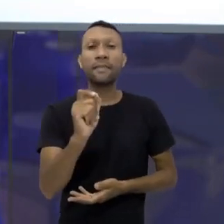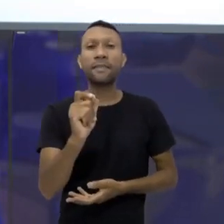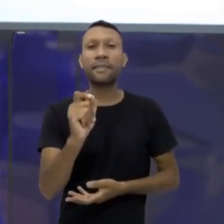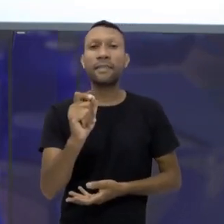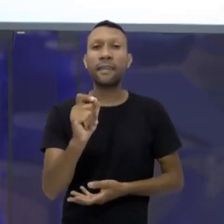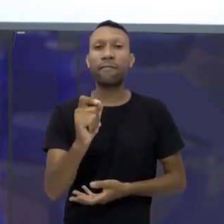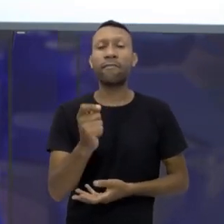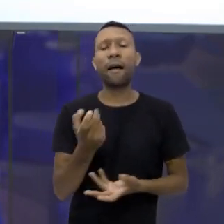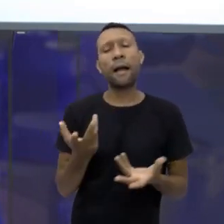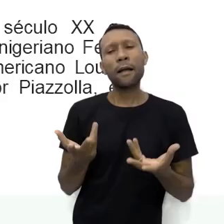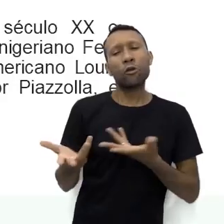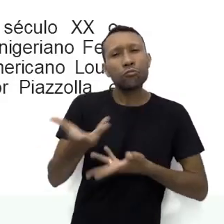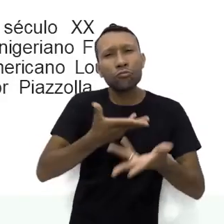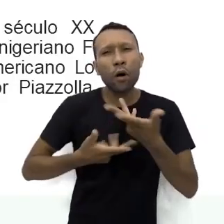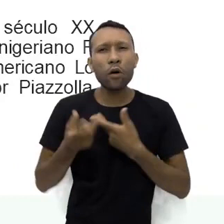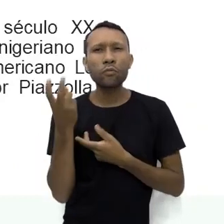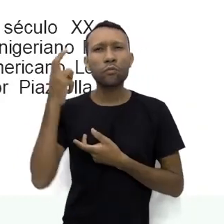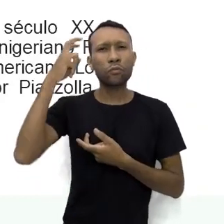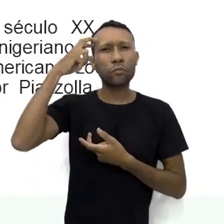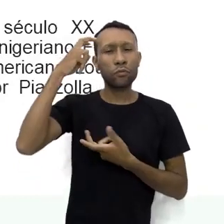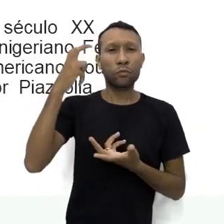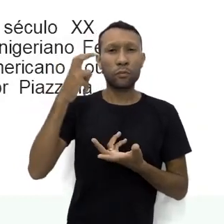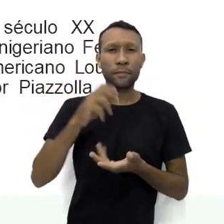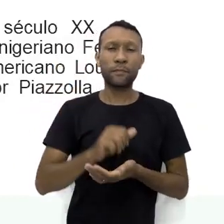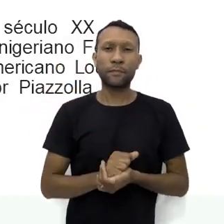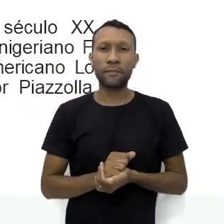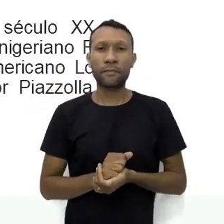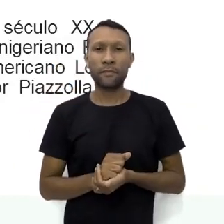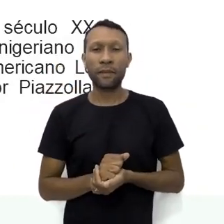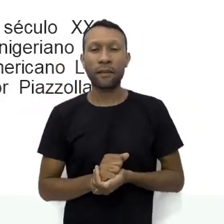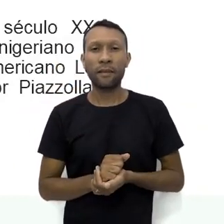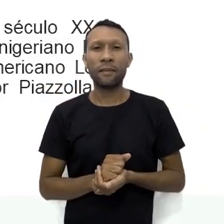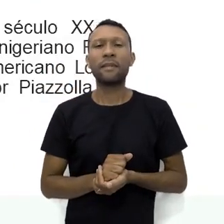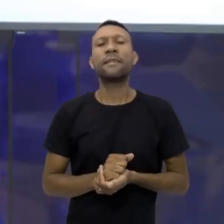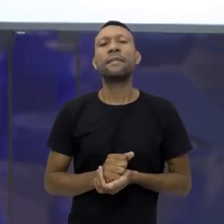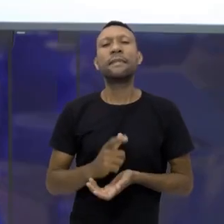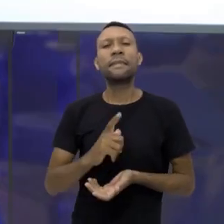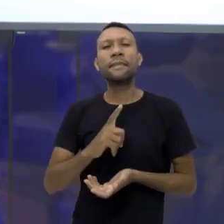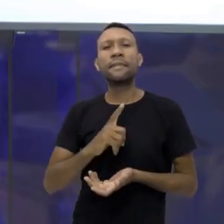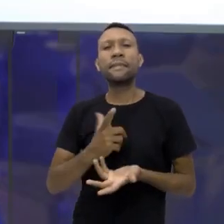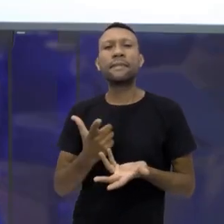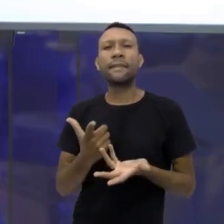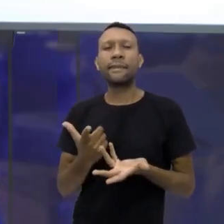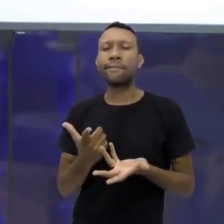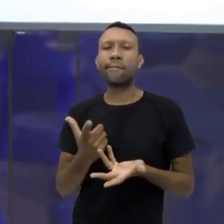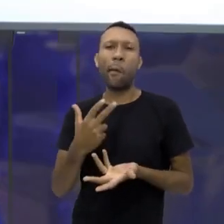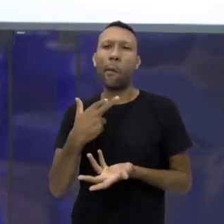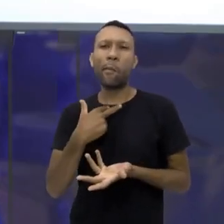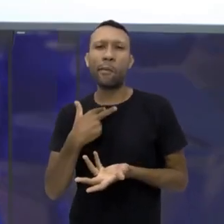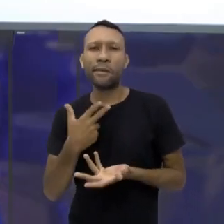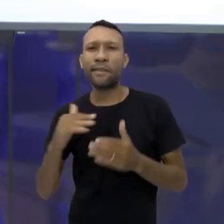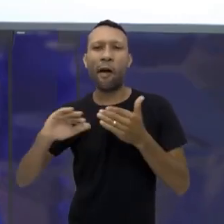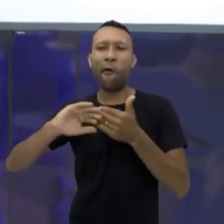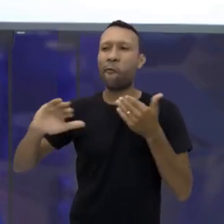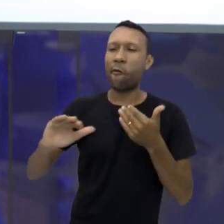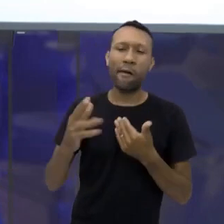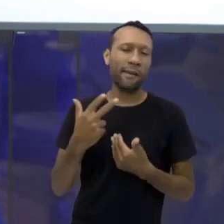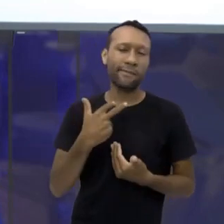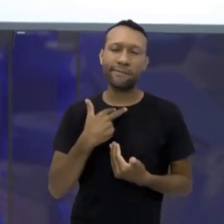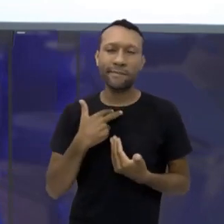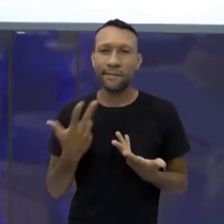parte da nossa cultura. Heitor Villa-Lobos e Chiquinha Gonzaga, que não poderia deixar de fazer parte desse